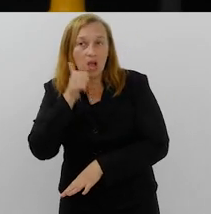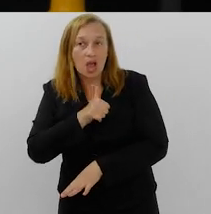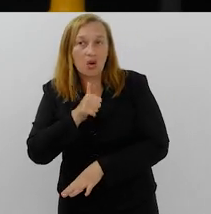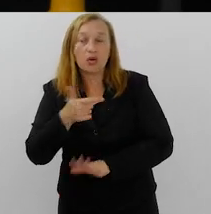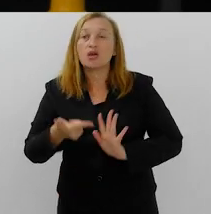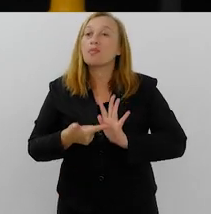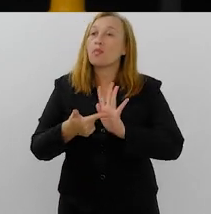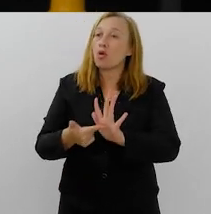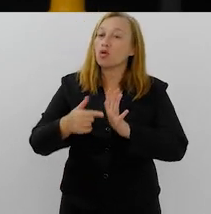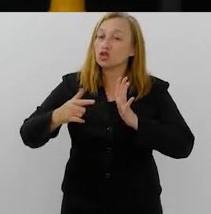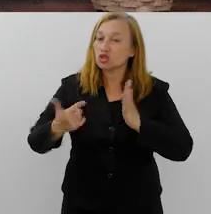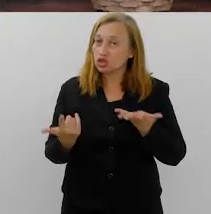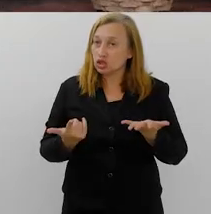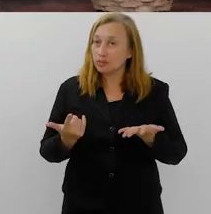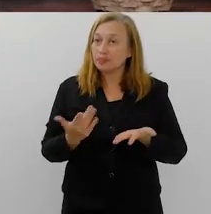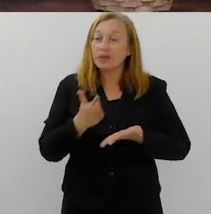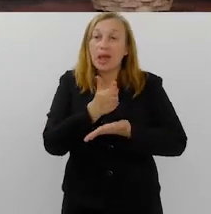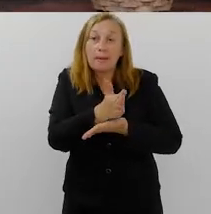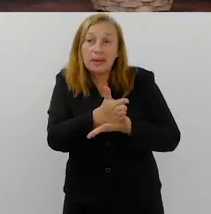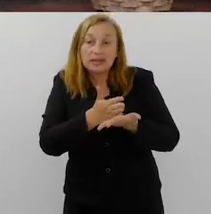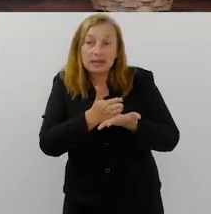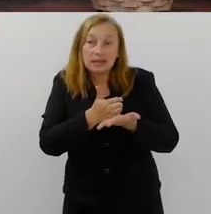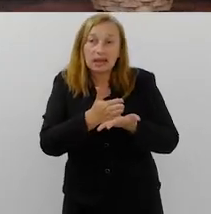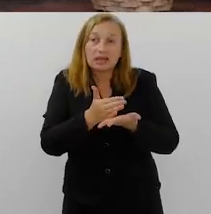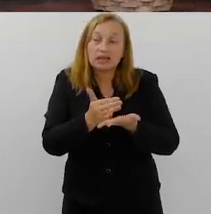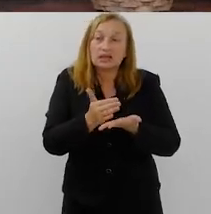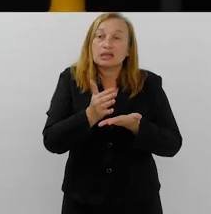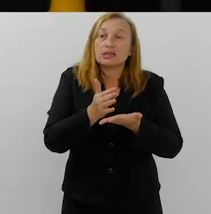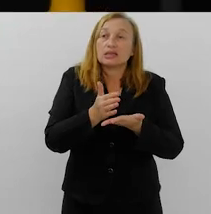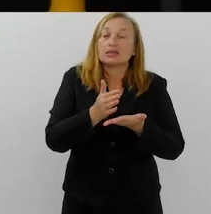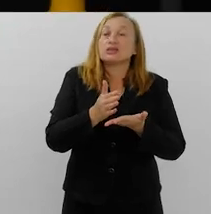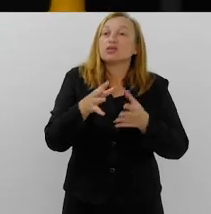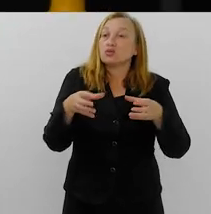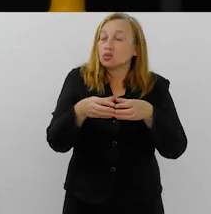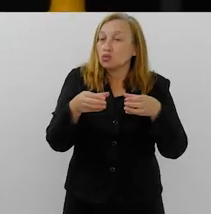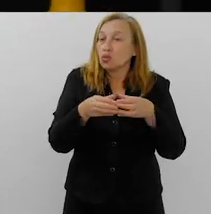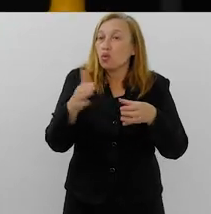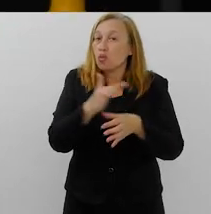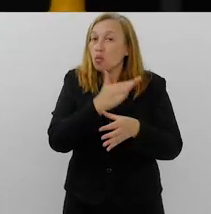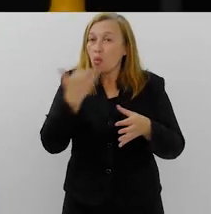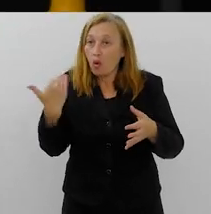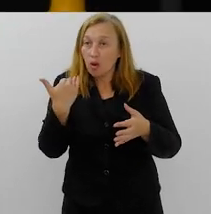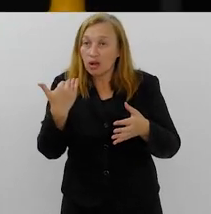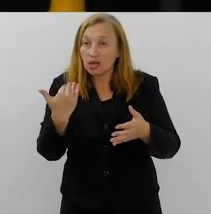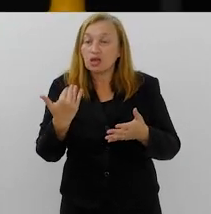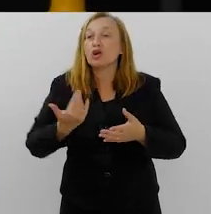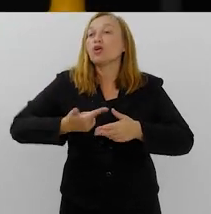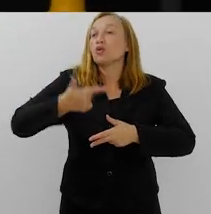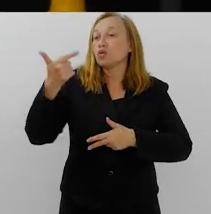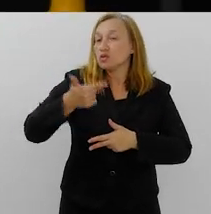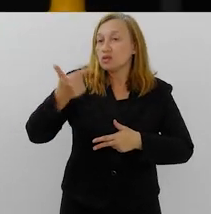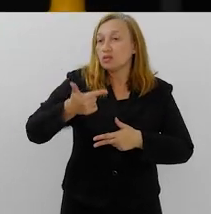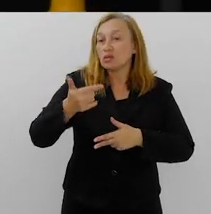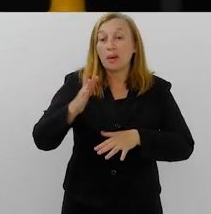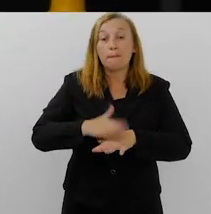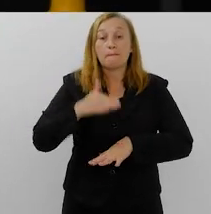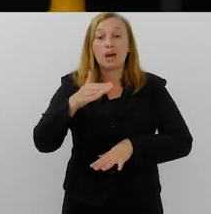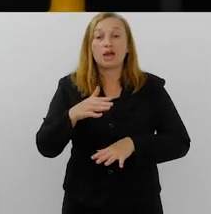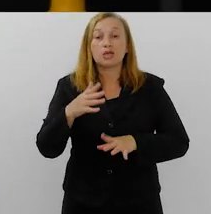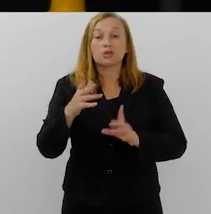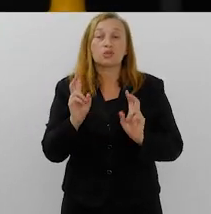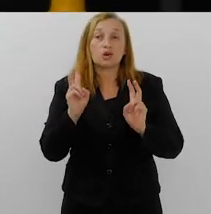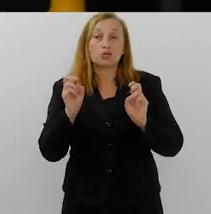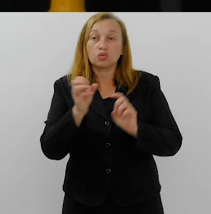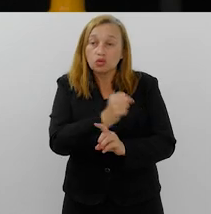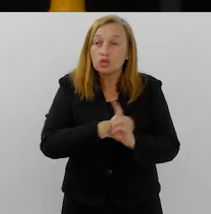mulheres O que justifica em parte a maior mortalidade nesse grupo o segundo aspecto já vem